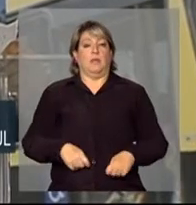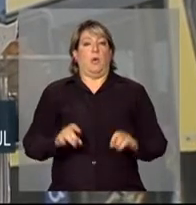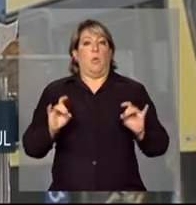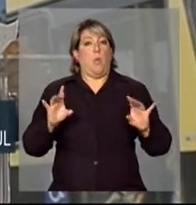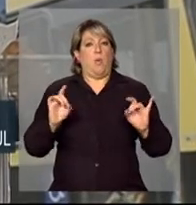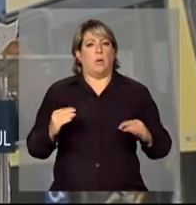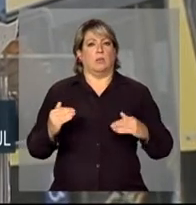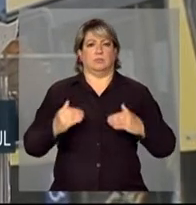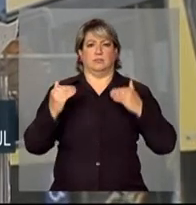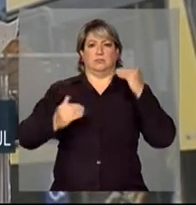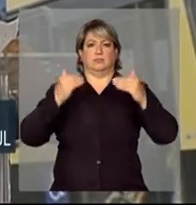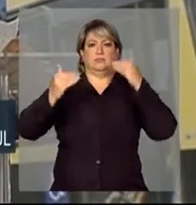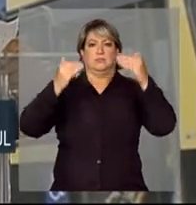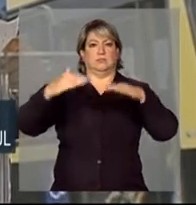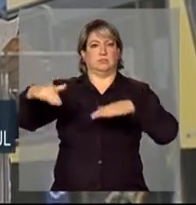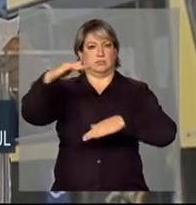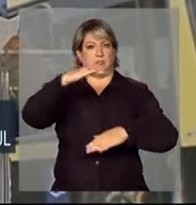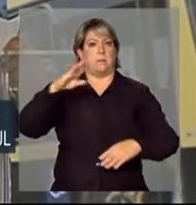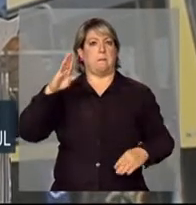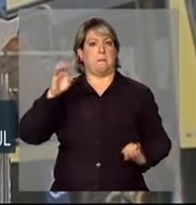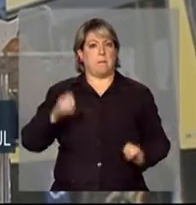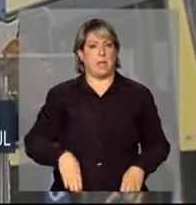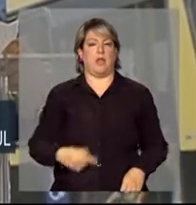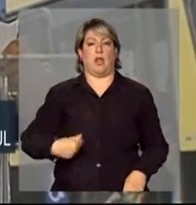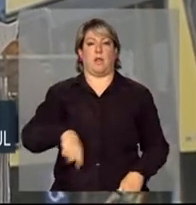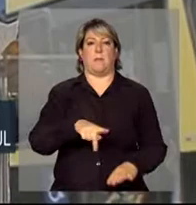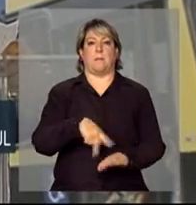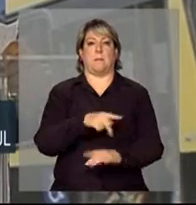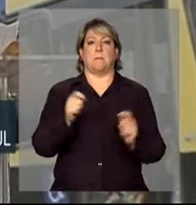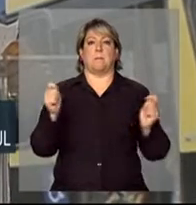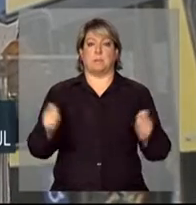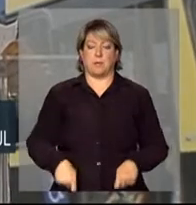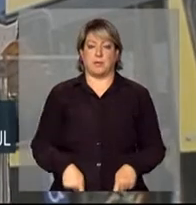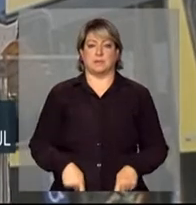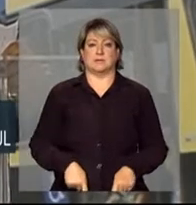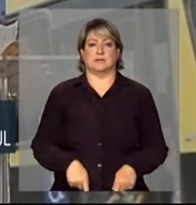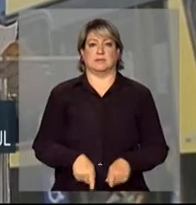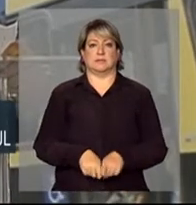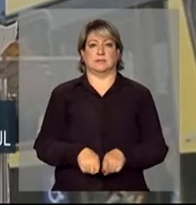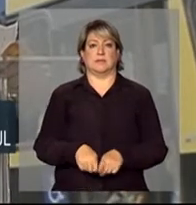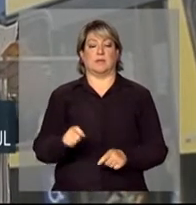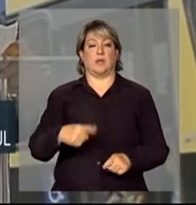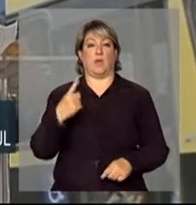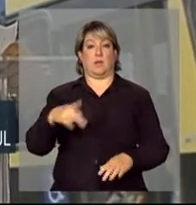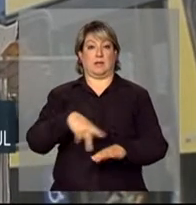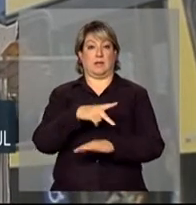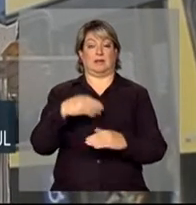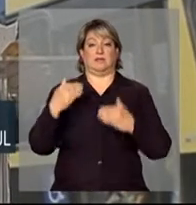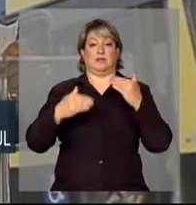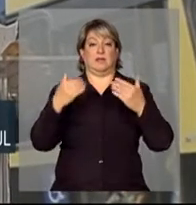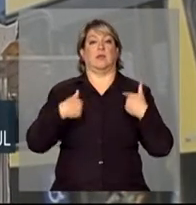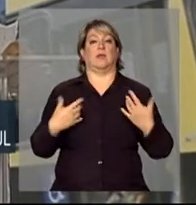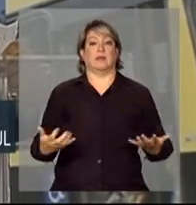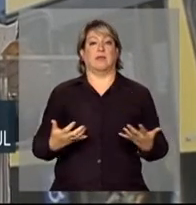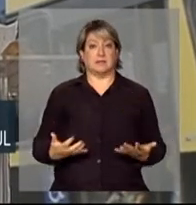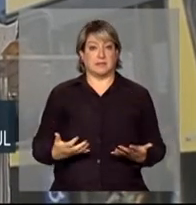qualidade, para que o nosso país possa, sem dúvida alguma, ser uma nação desenvolvida. Então, eu